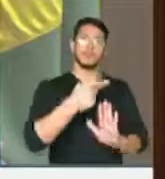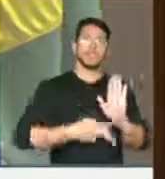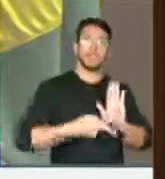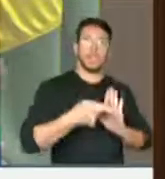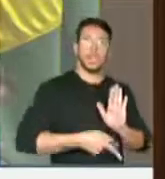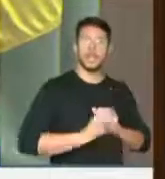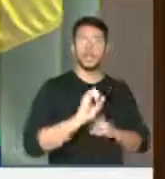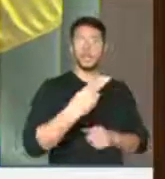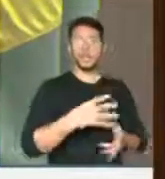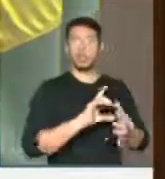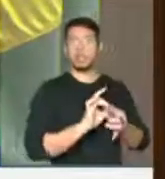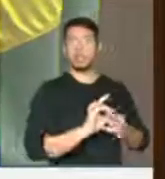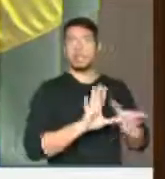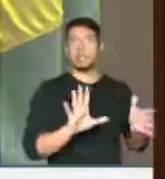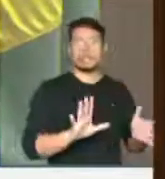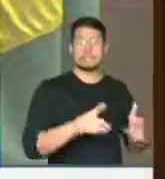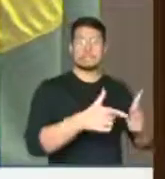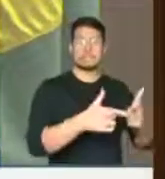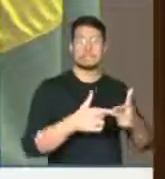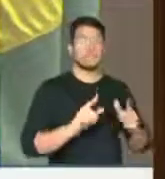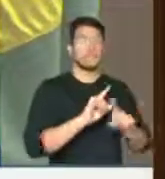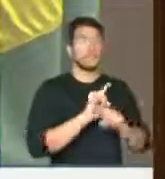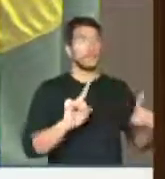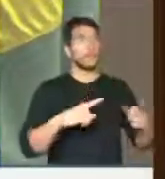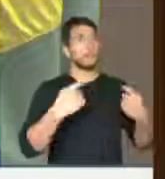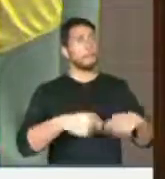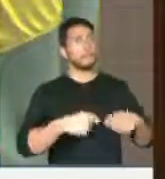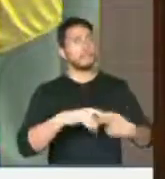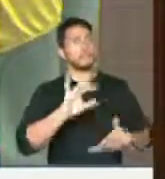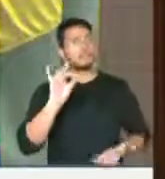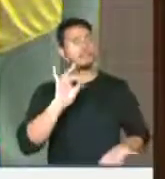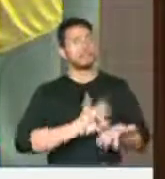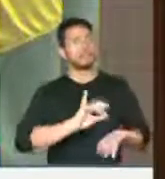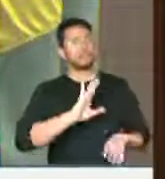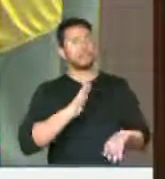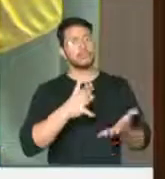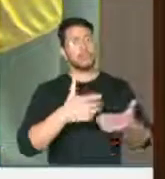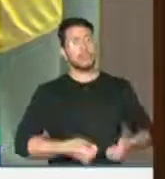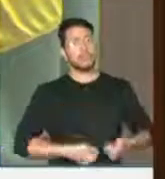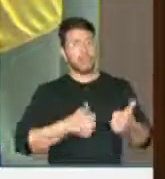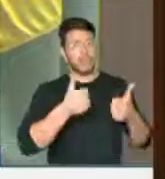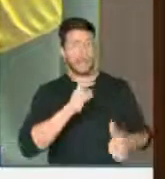açude. É preciso que essas coisas efetivamente sejam melhoradas e urgentes.